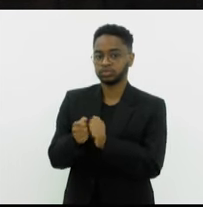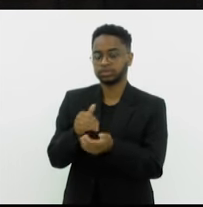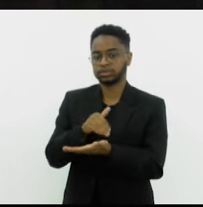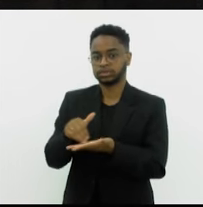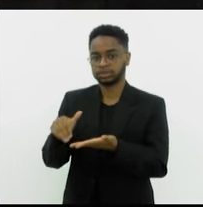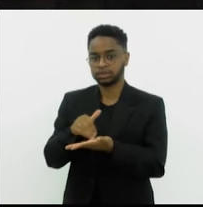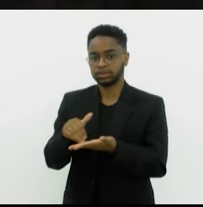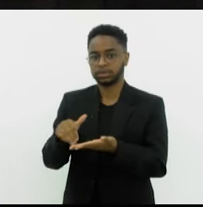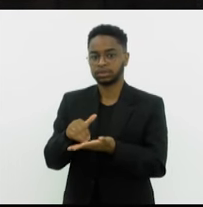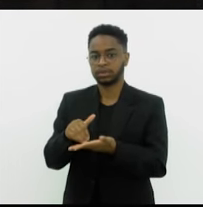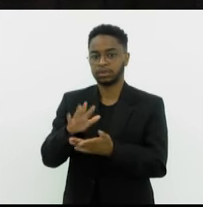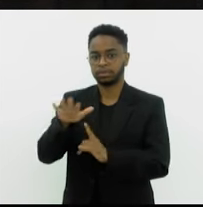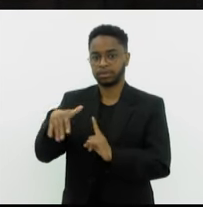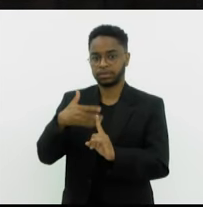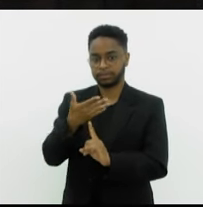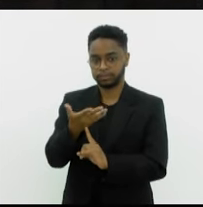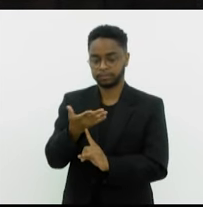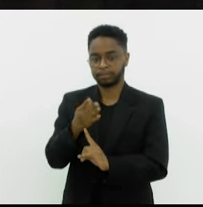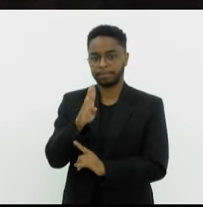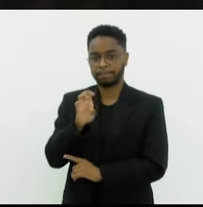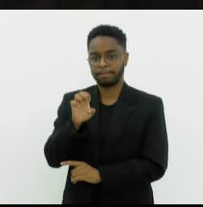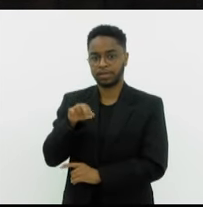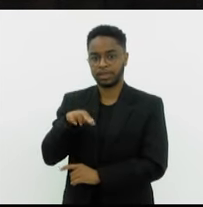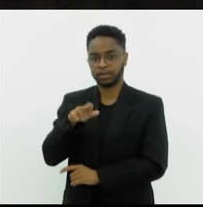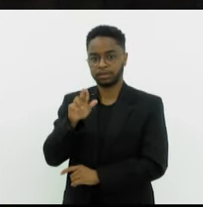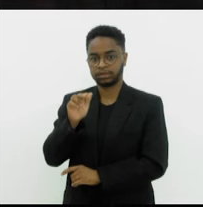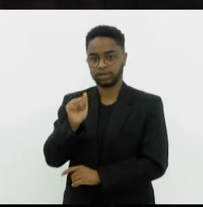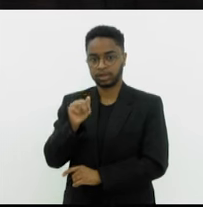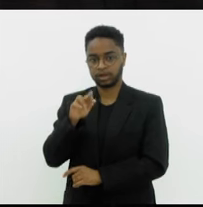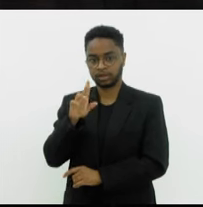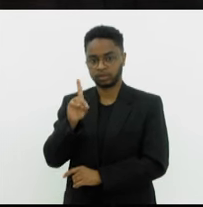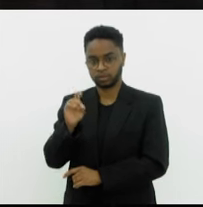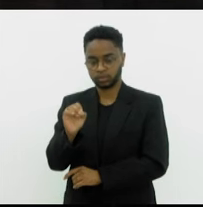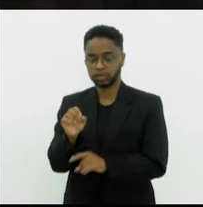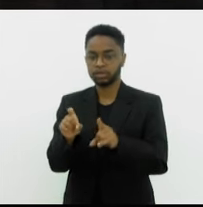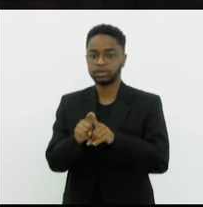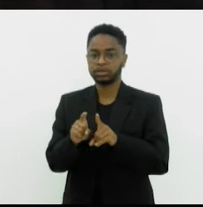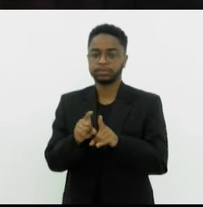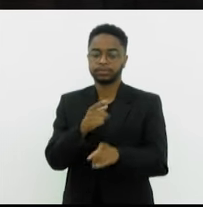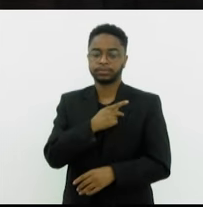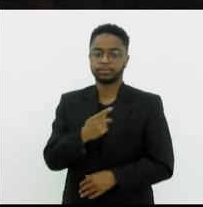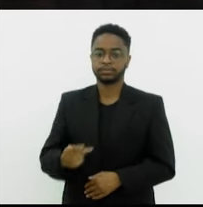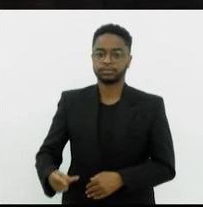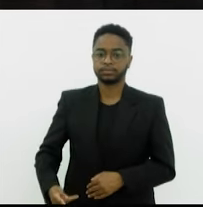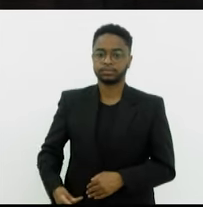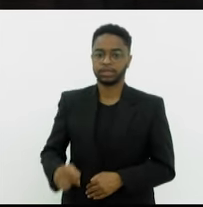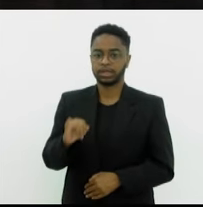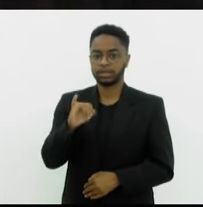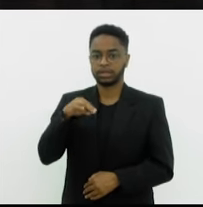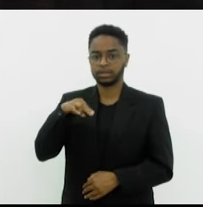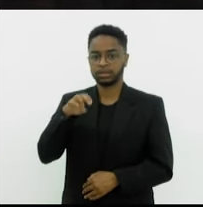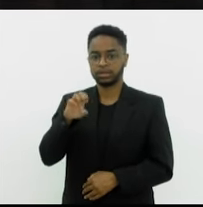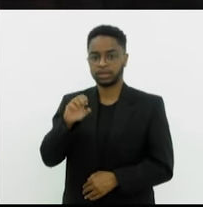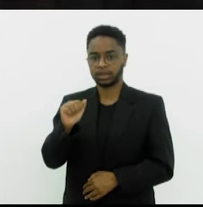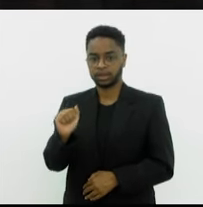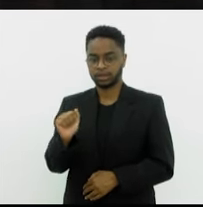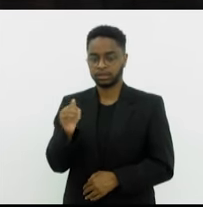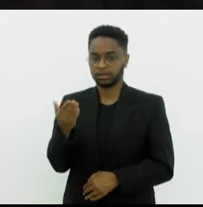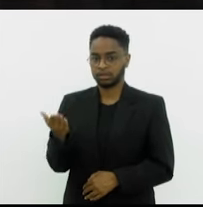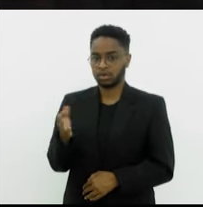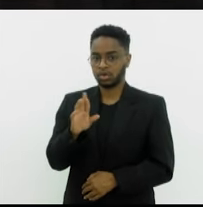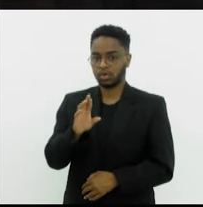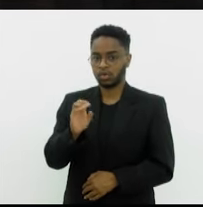secretário de Meio Ambiente, Bernardo Ross, e o presidente do INEA, o senhor